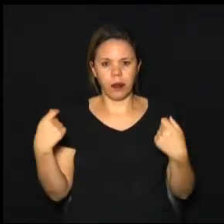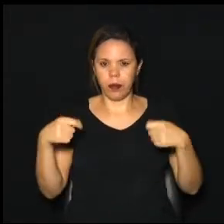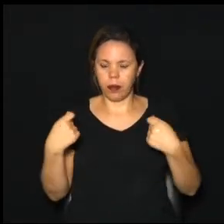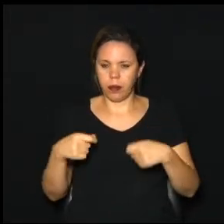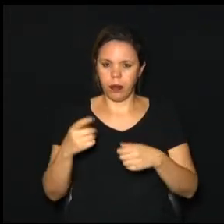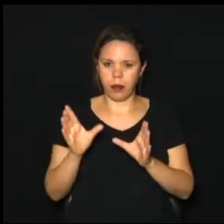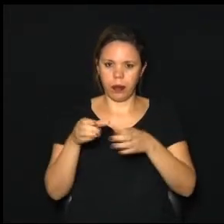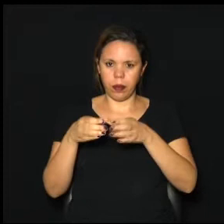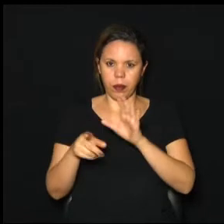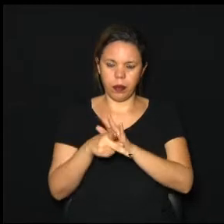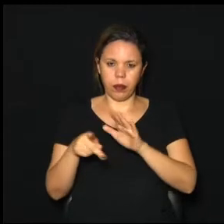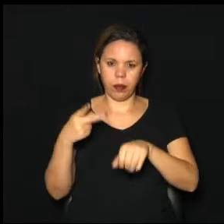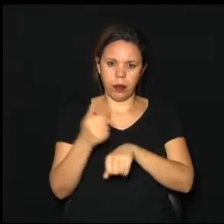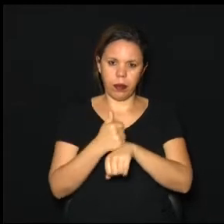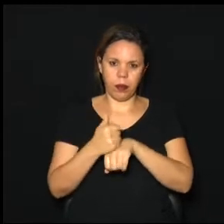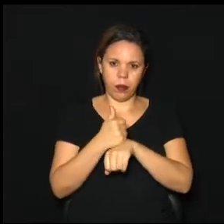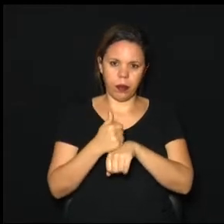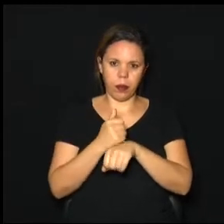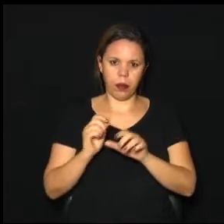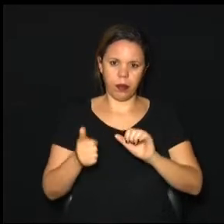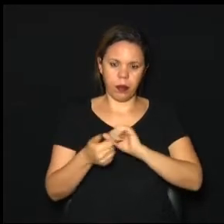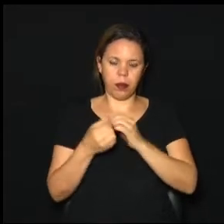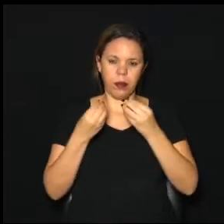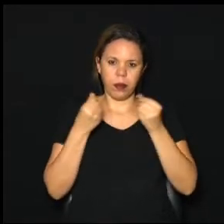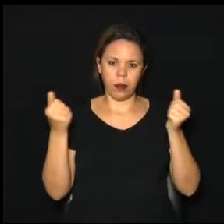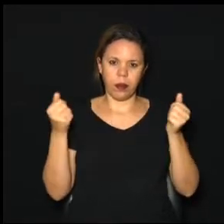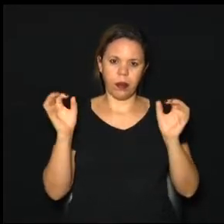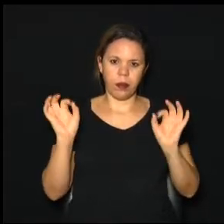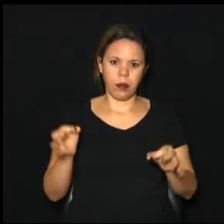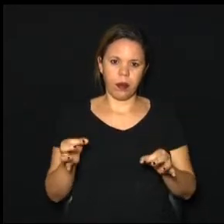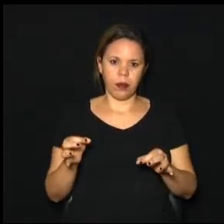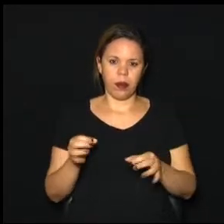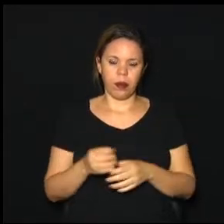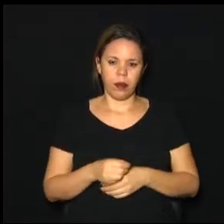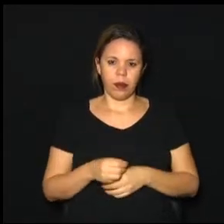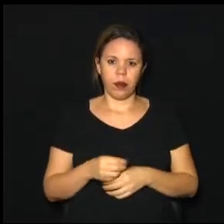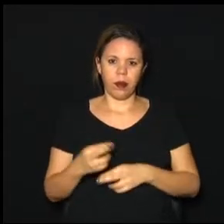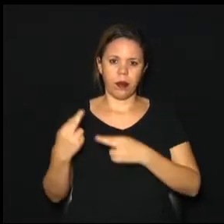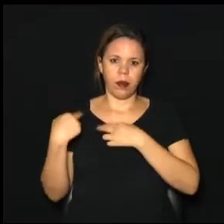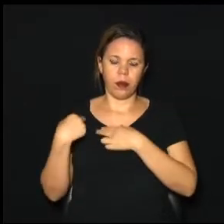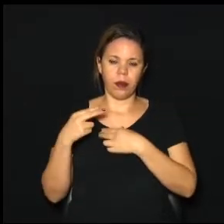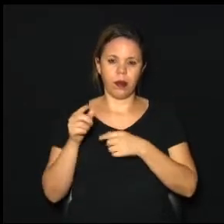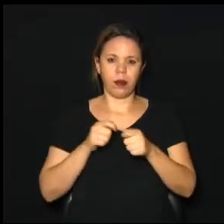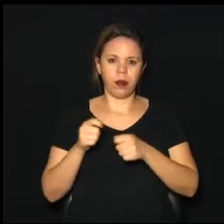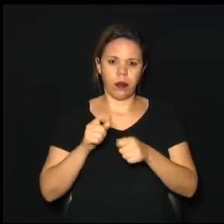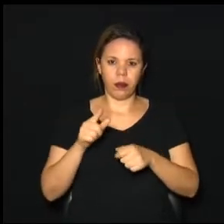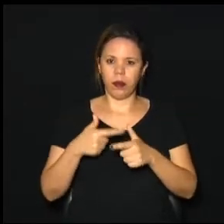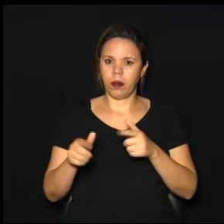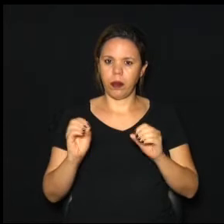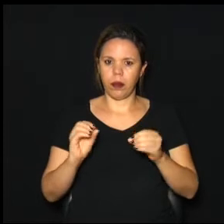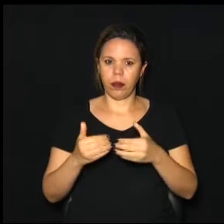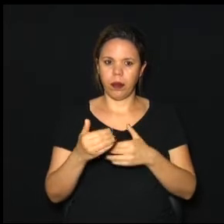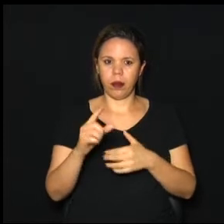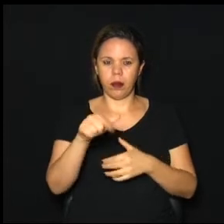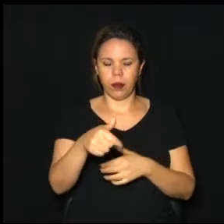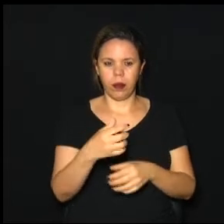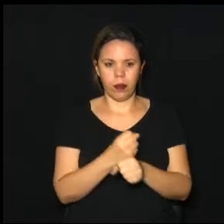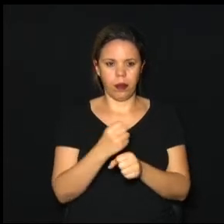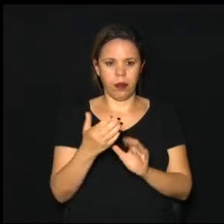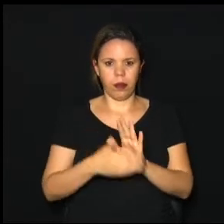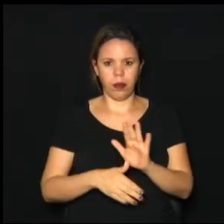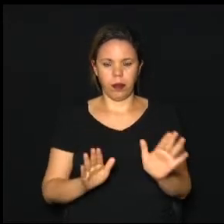uma equipe, profissionais qualificados para tomar conta disso daí, para não ter problema depois nas prestações de